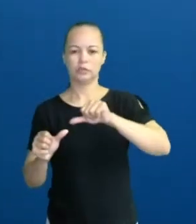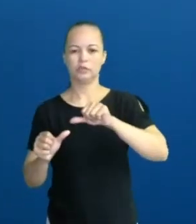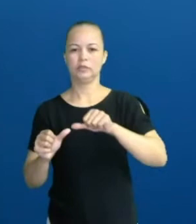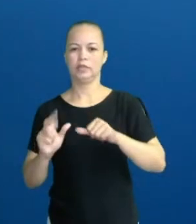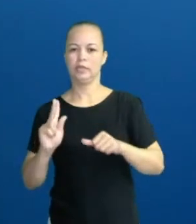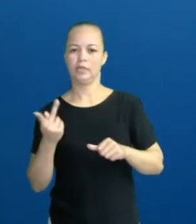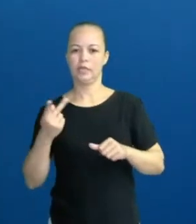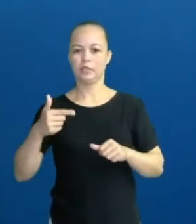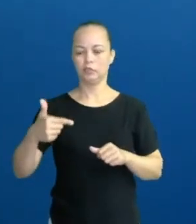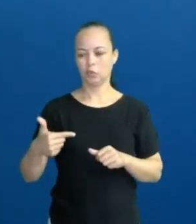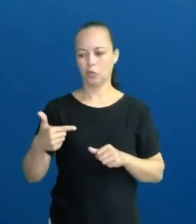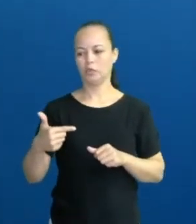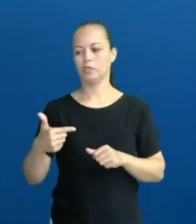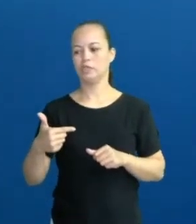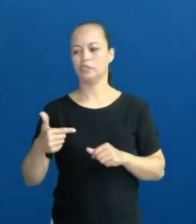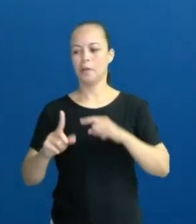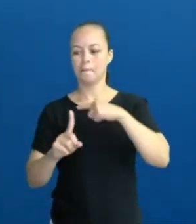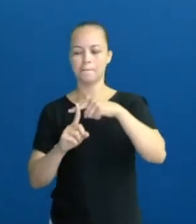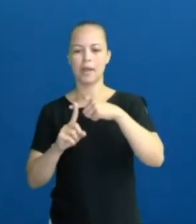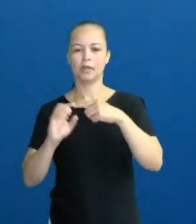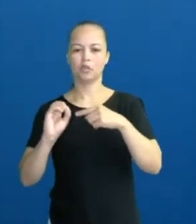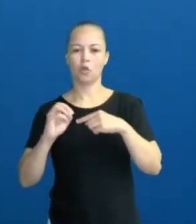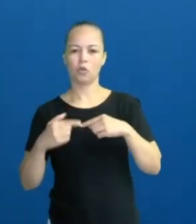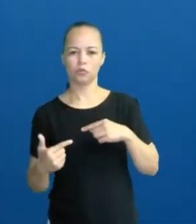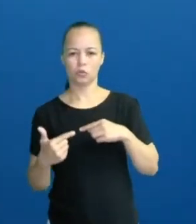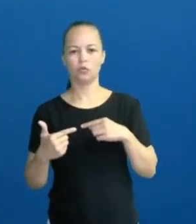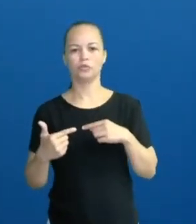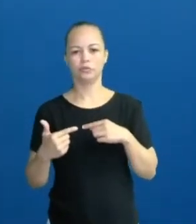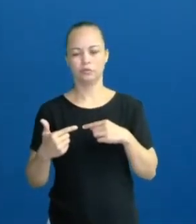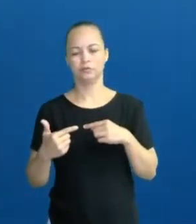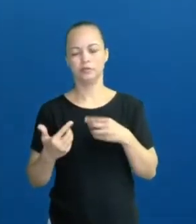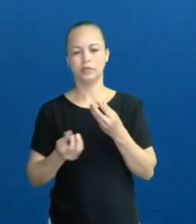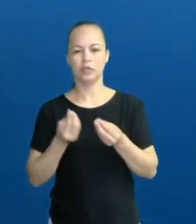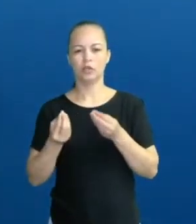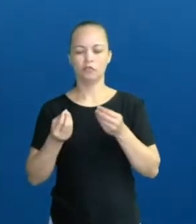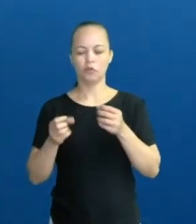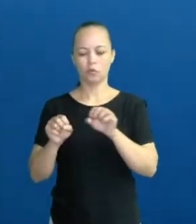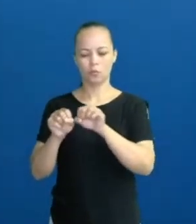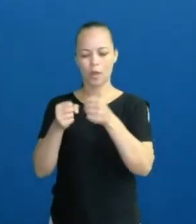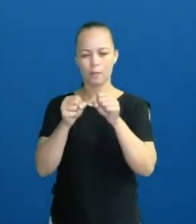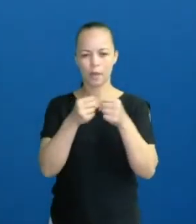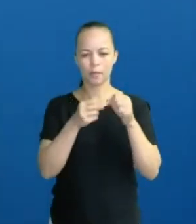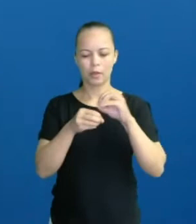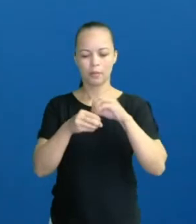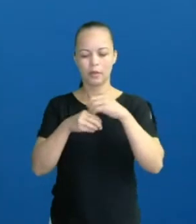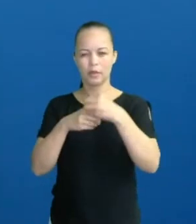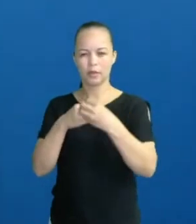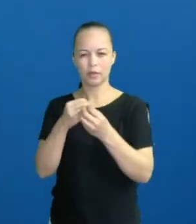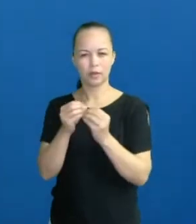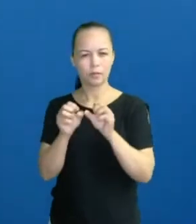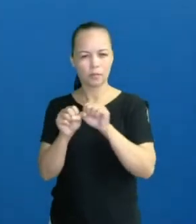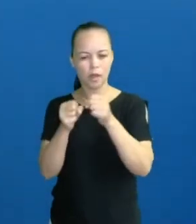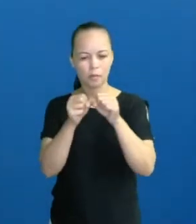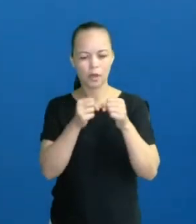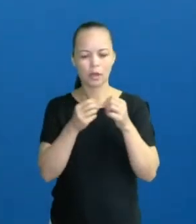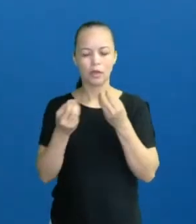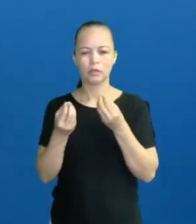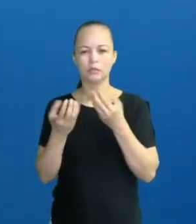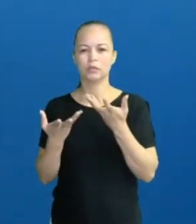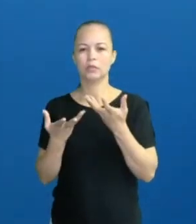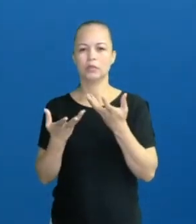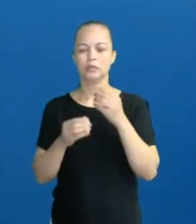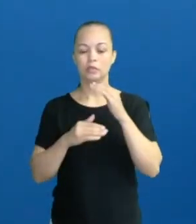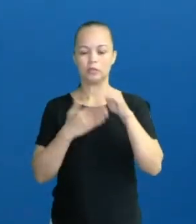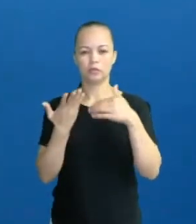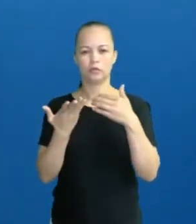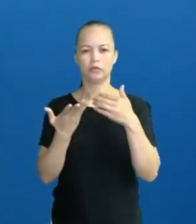oxigênio. Aqui claramente você está vendo aqui essa ligação, foram quebradas. Eu tinha aqui uma ligação que era claramente covalente, que a gente vai